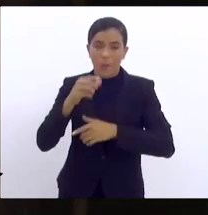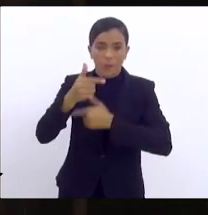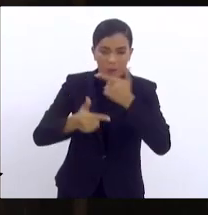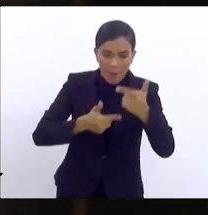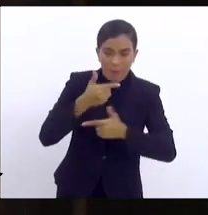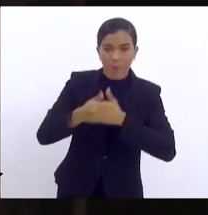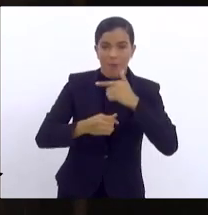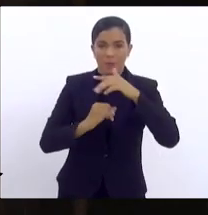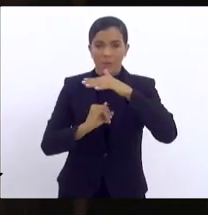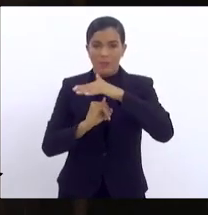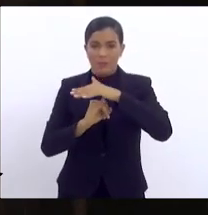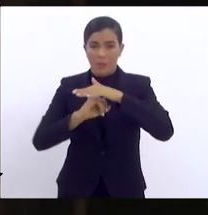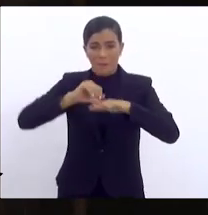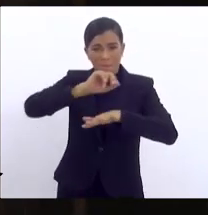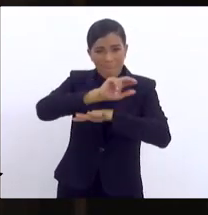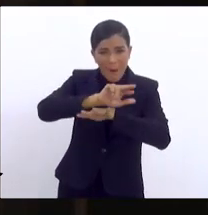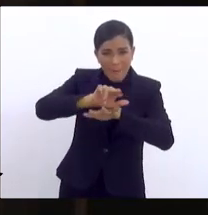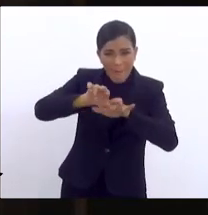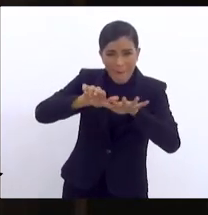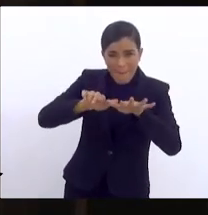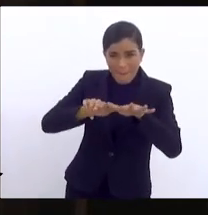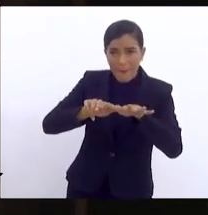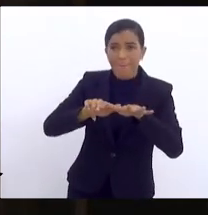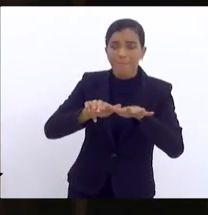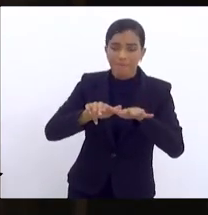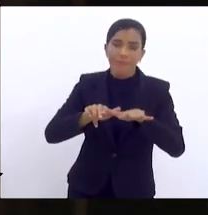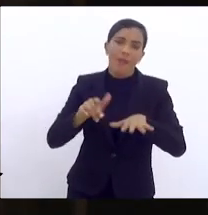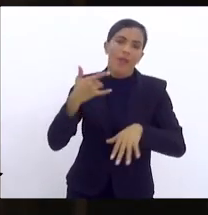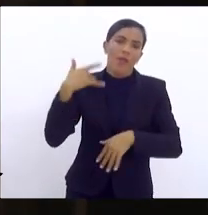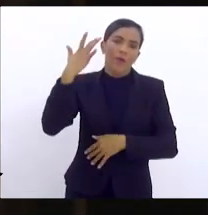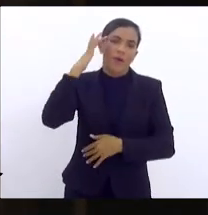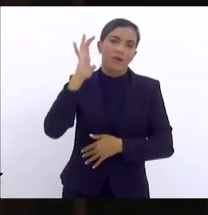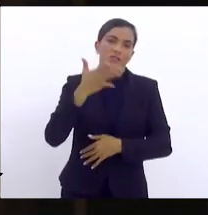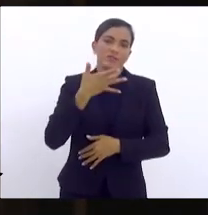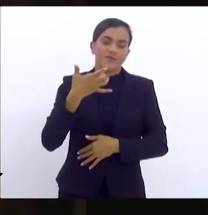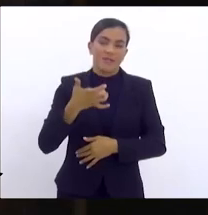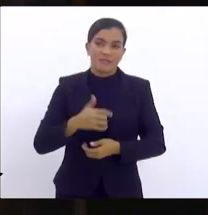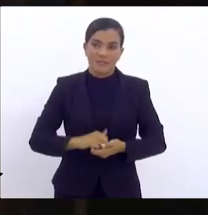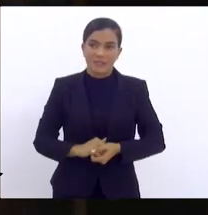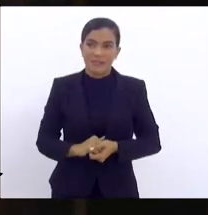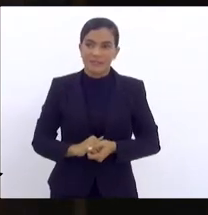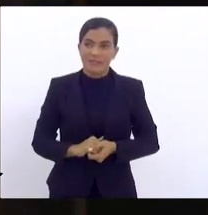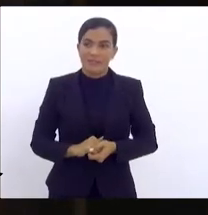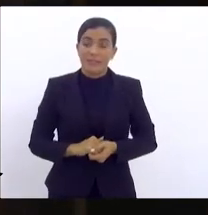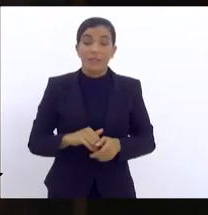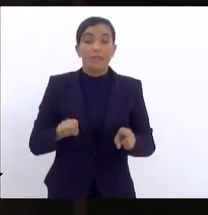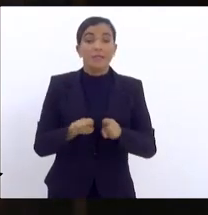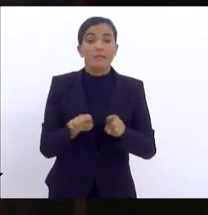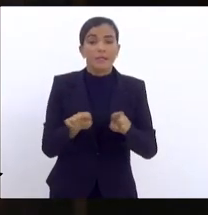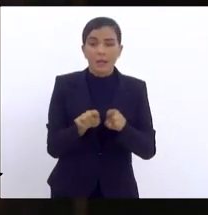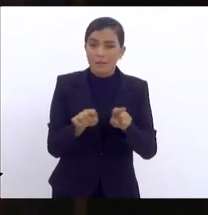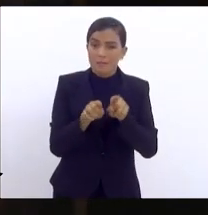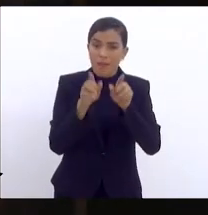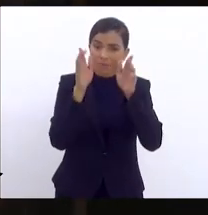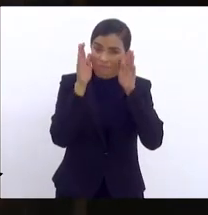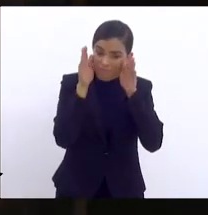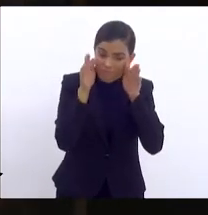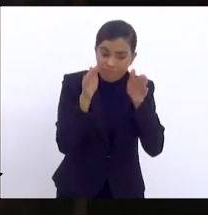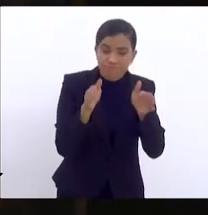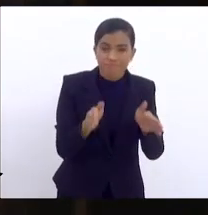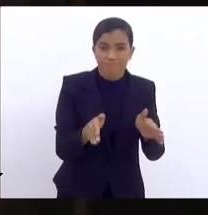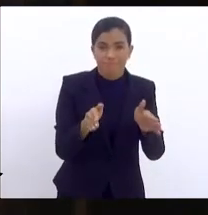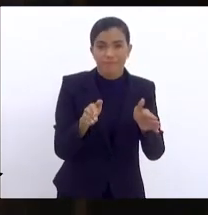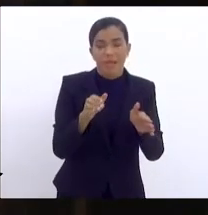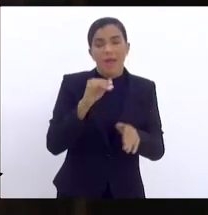fazendo o que as instituições vem fazendo eu acho que facilita é friso sendo repetitivo